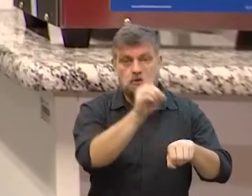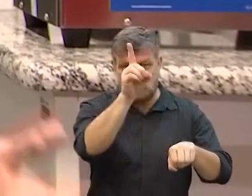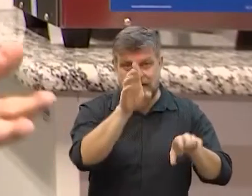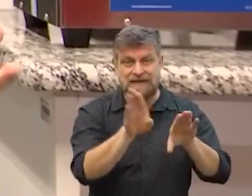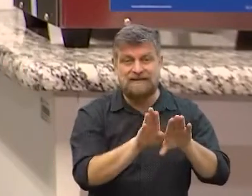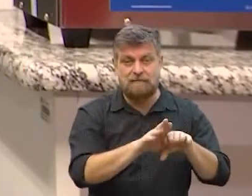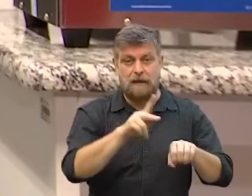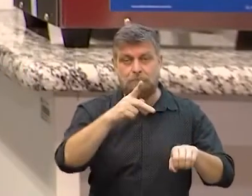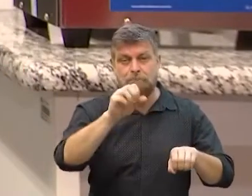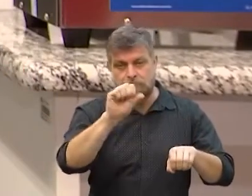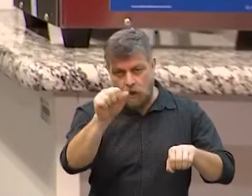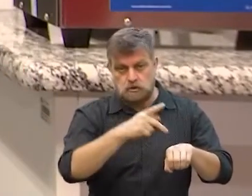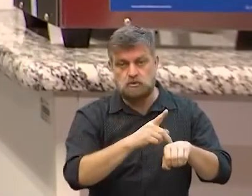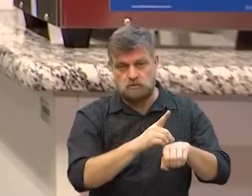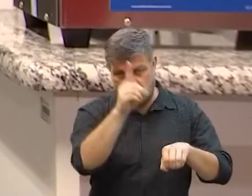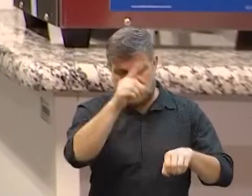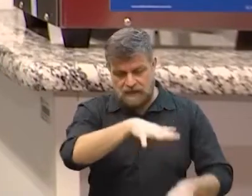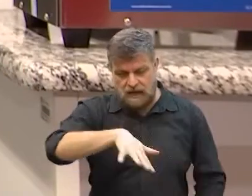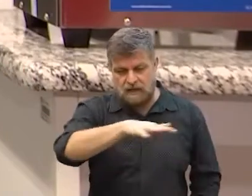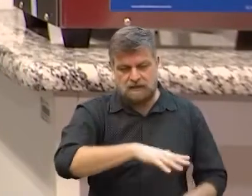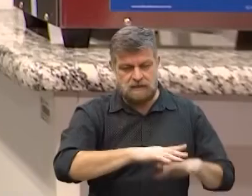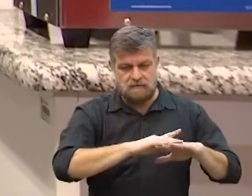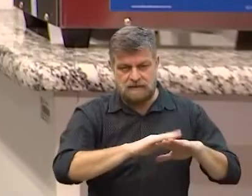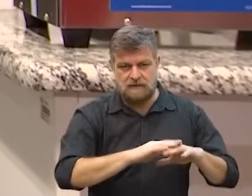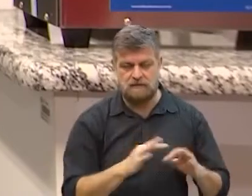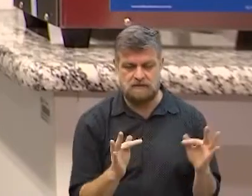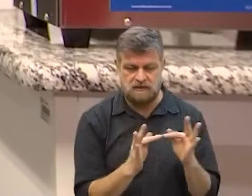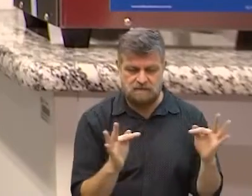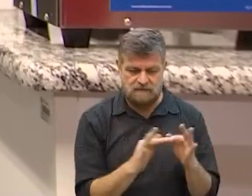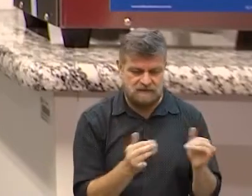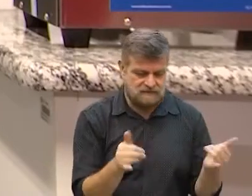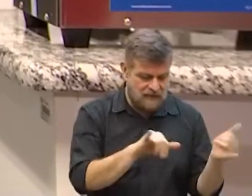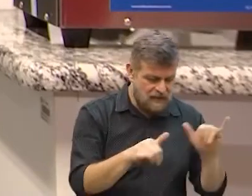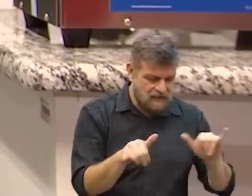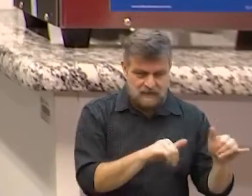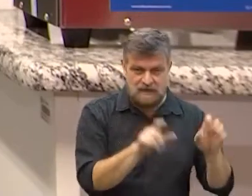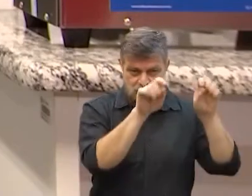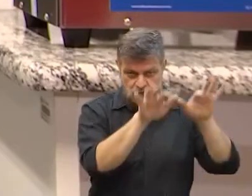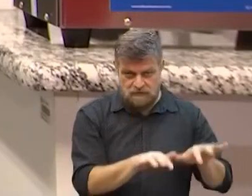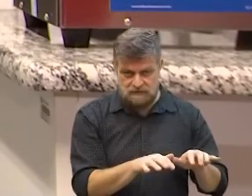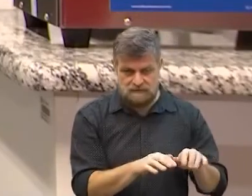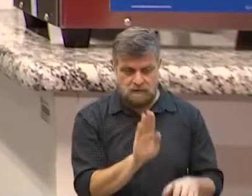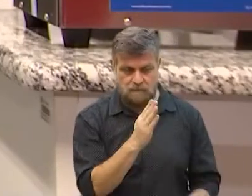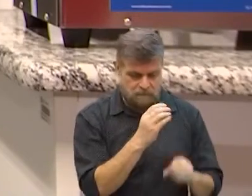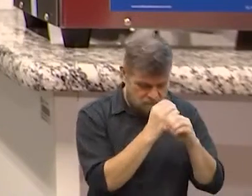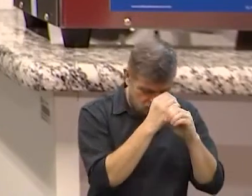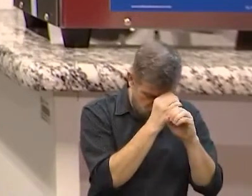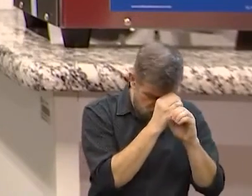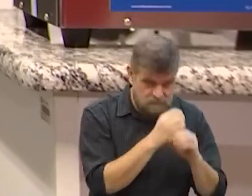pós-doutorado, nas áreas de matemática, computação, física, química, biologia